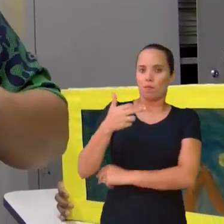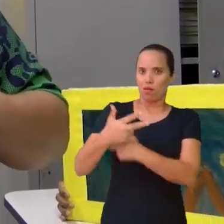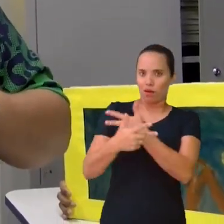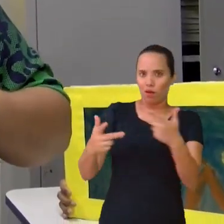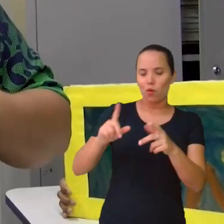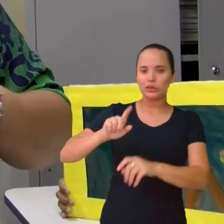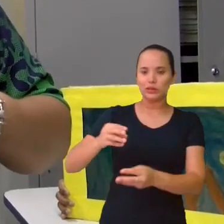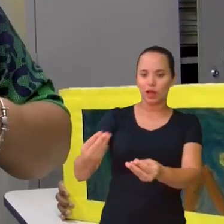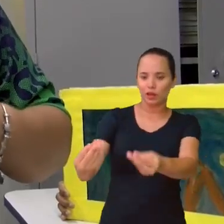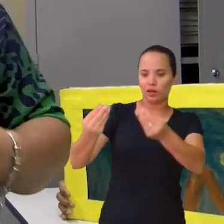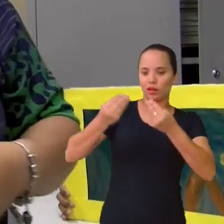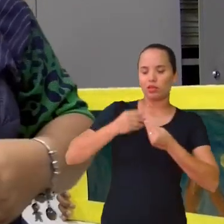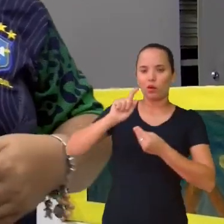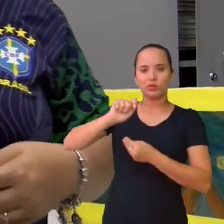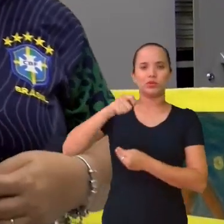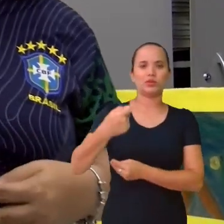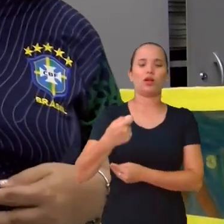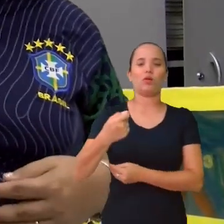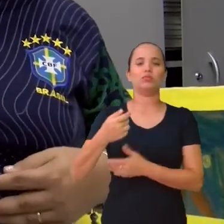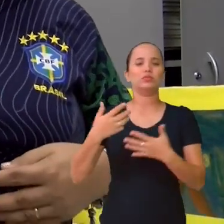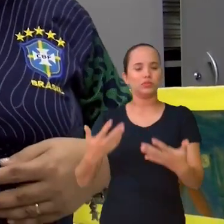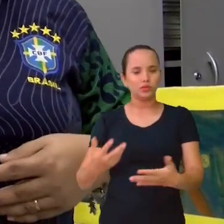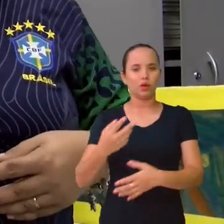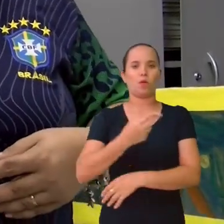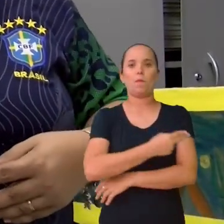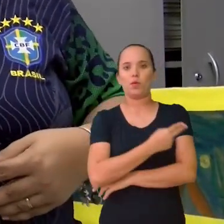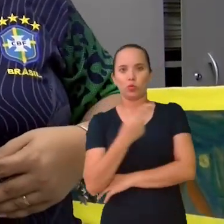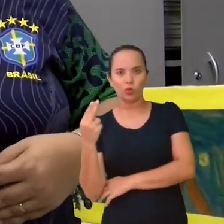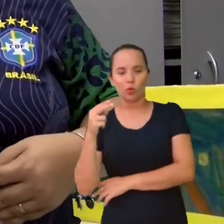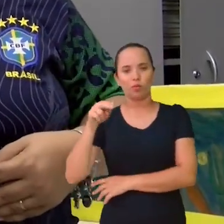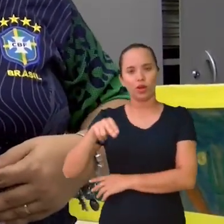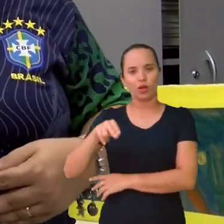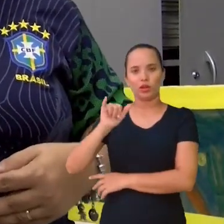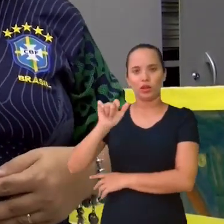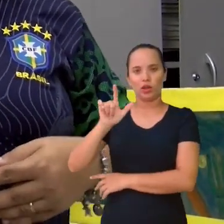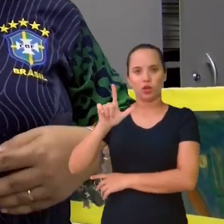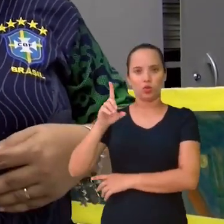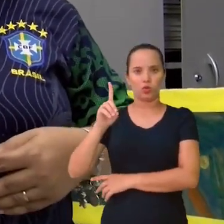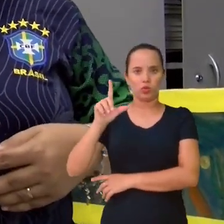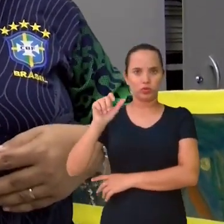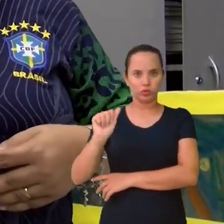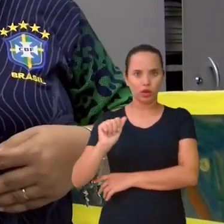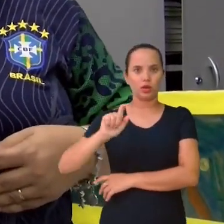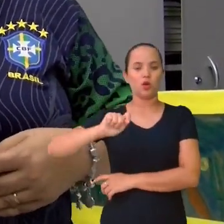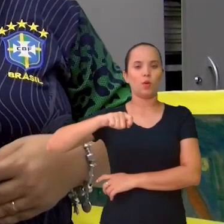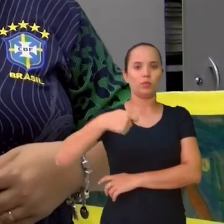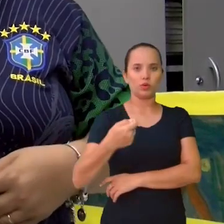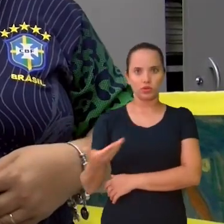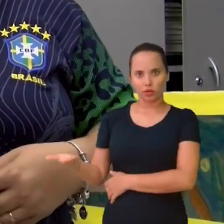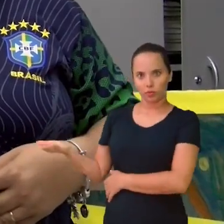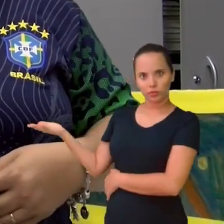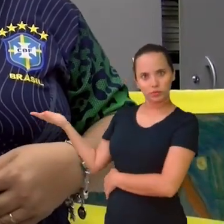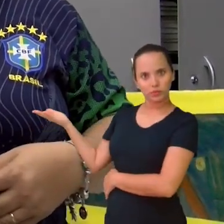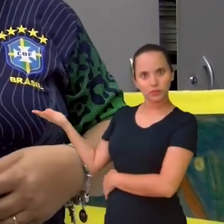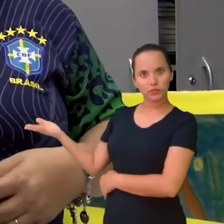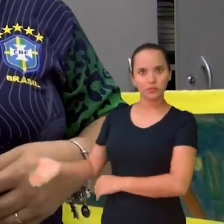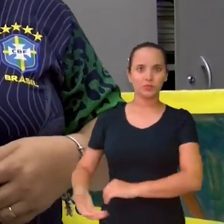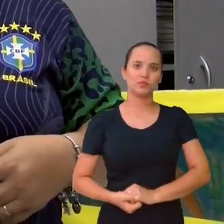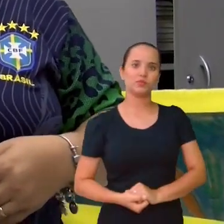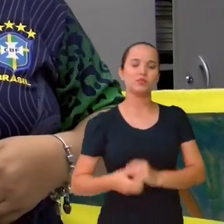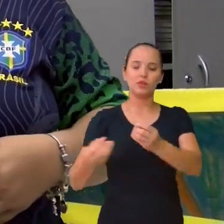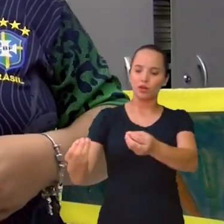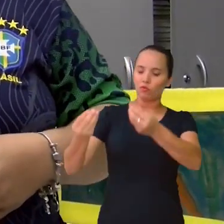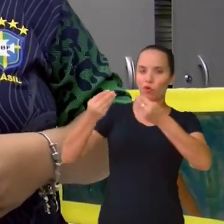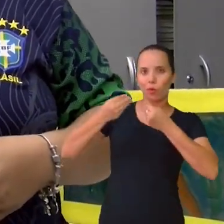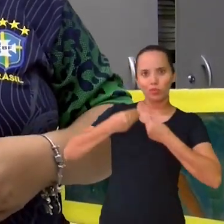sinal para a gente. Então, eu quero dizer que eu me chamo Nilda e esse é o meu sinal, que foi dado